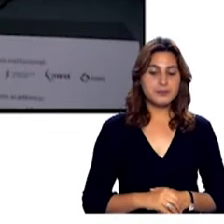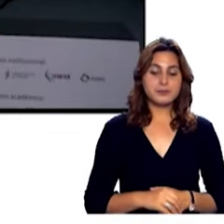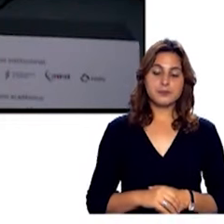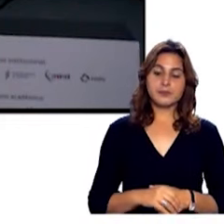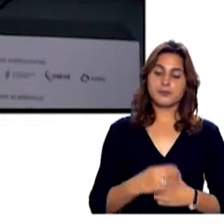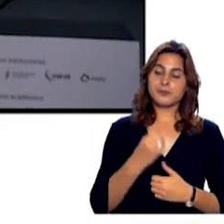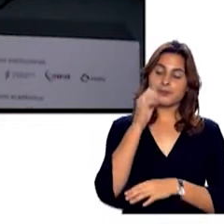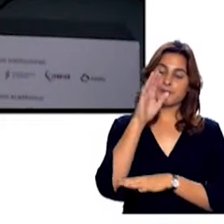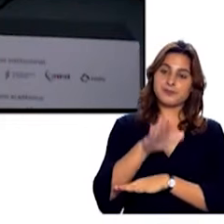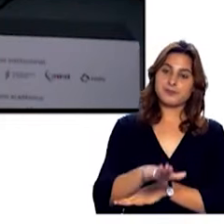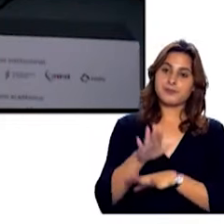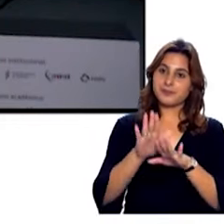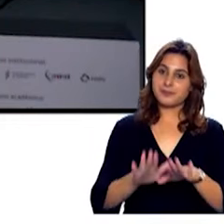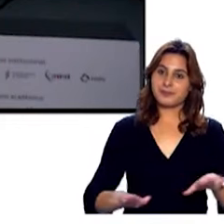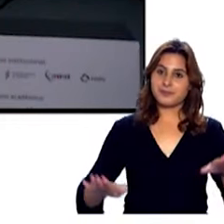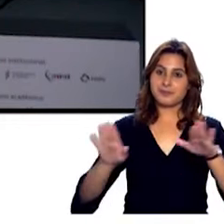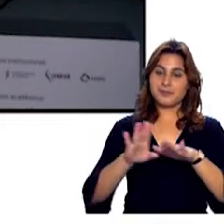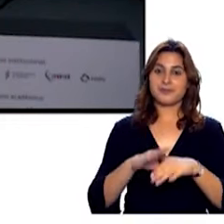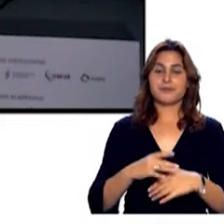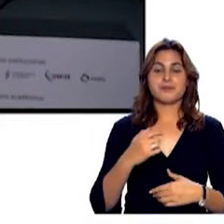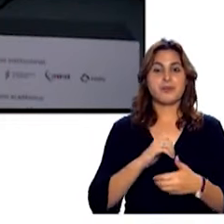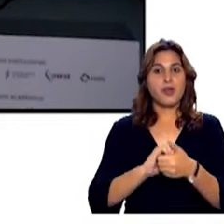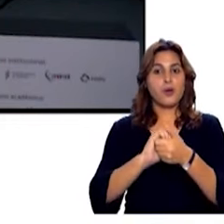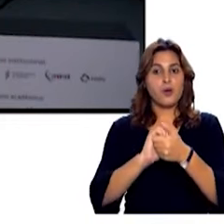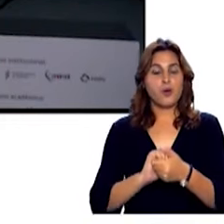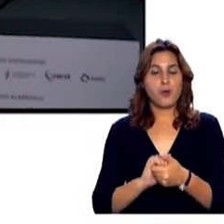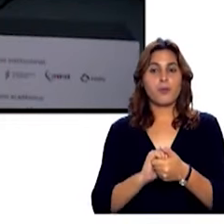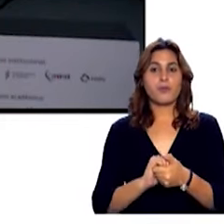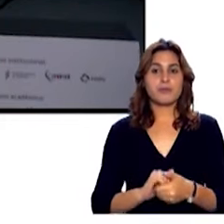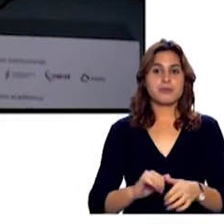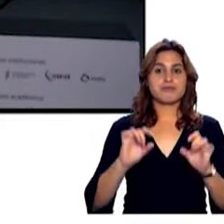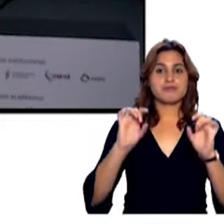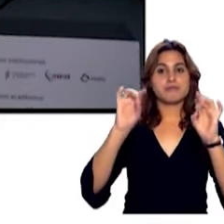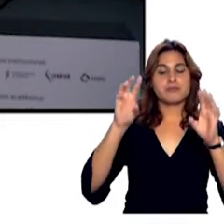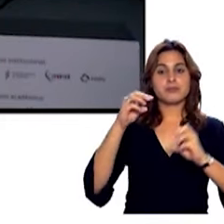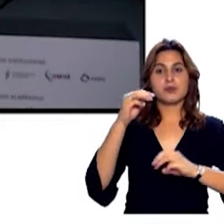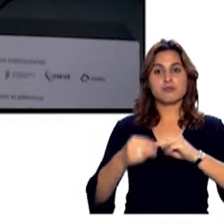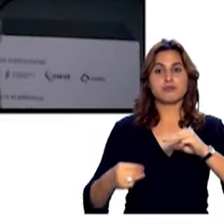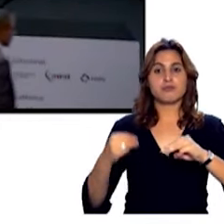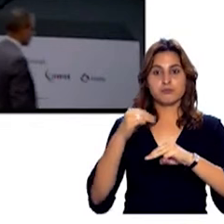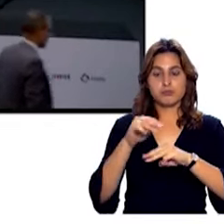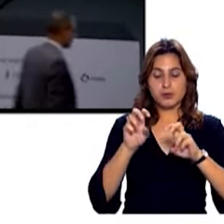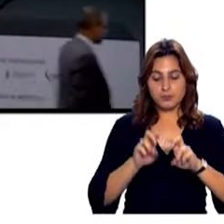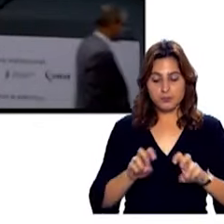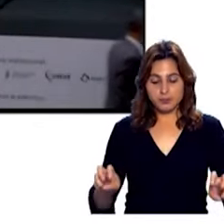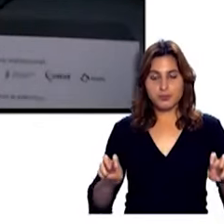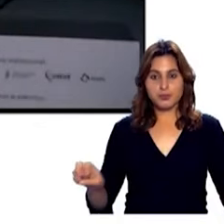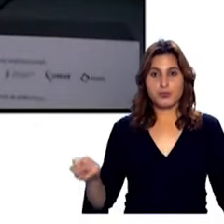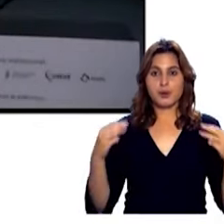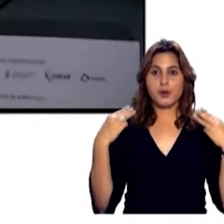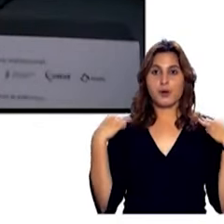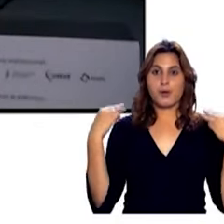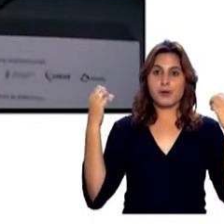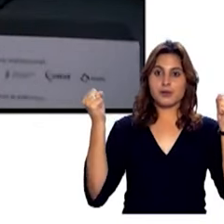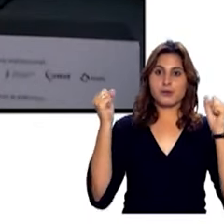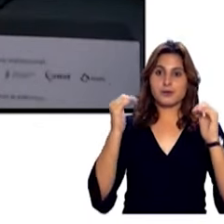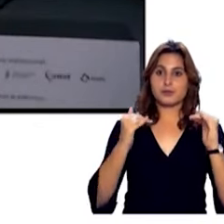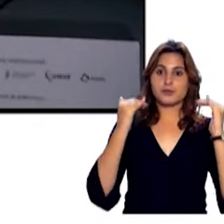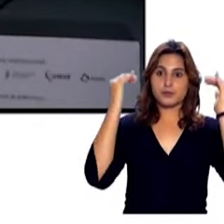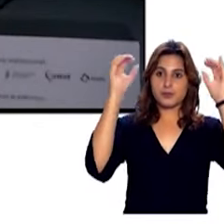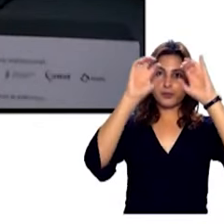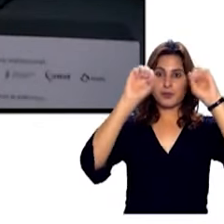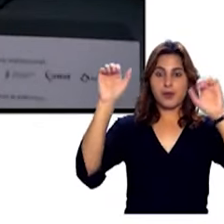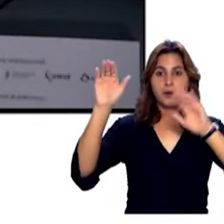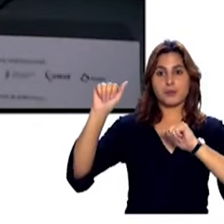Boa tarde a todos eu cumprimento efusivamente os membros desse painel os magistrados do Supremo Tribunal espanhol